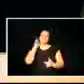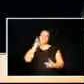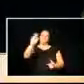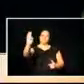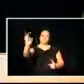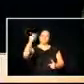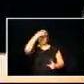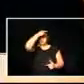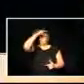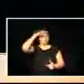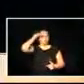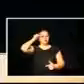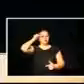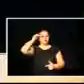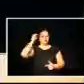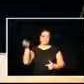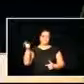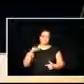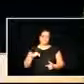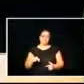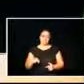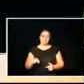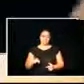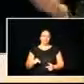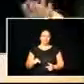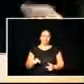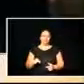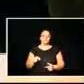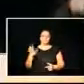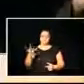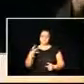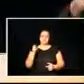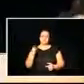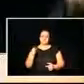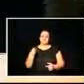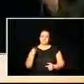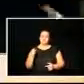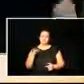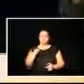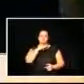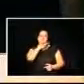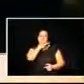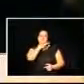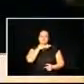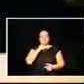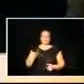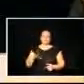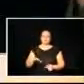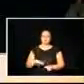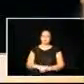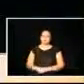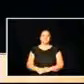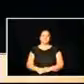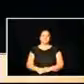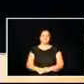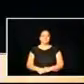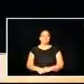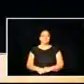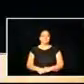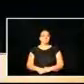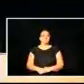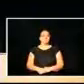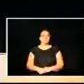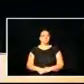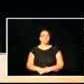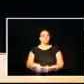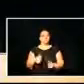vai assumir uma coisa toda remendada, toda mal feita, vai ter que desmontar para construir novamente. Eu acho que esse é um dos grandes problemas